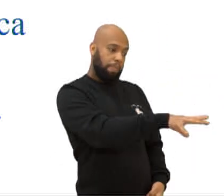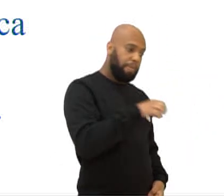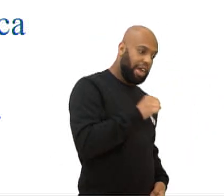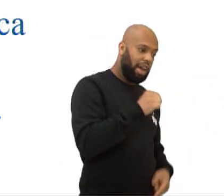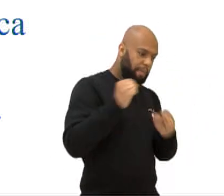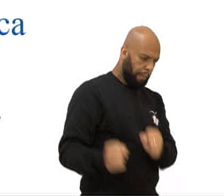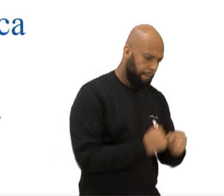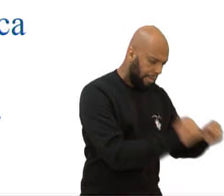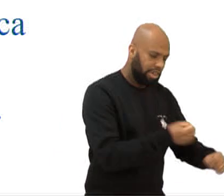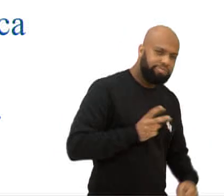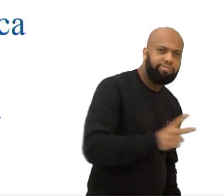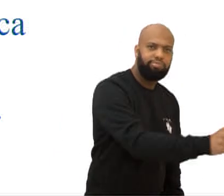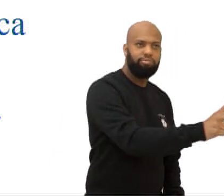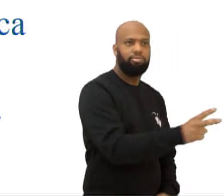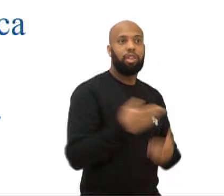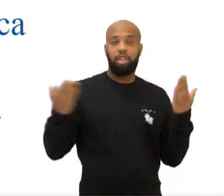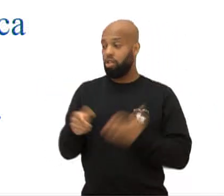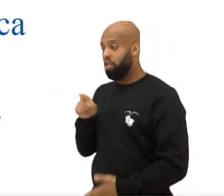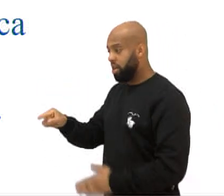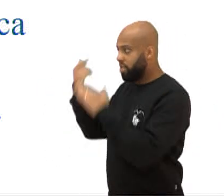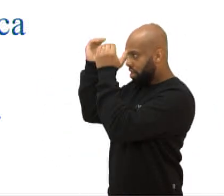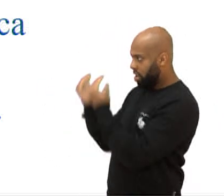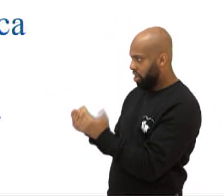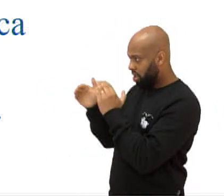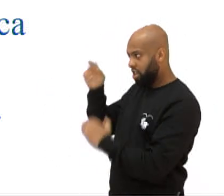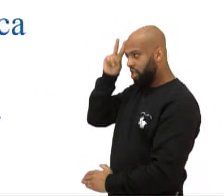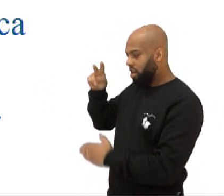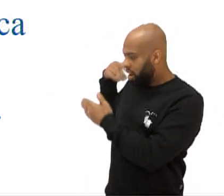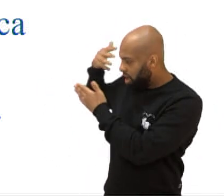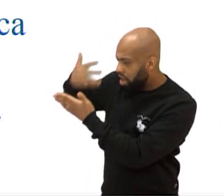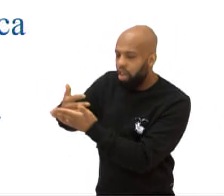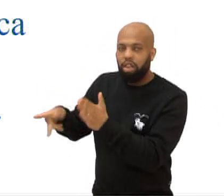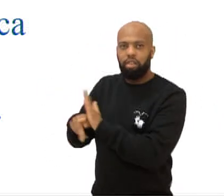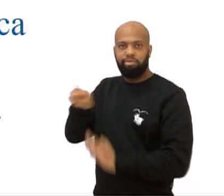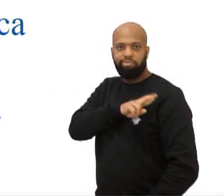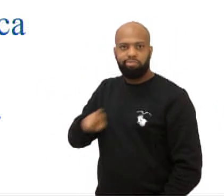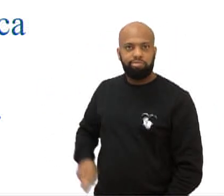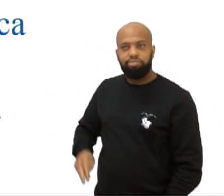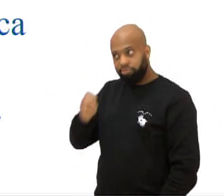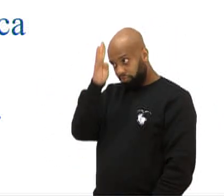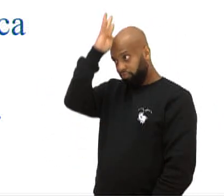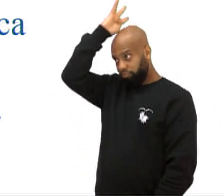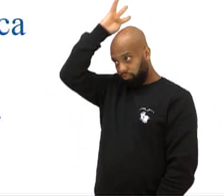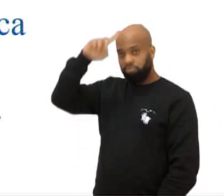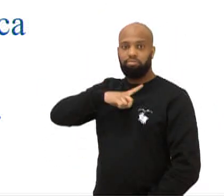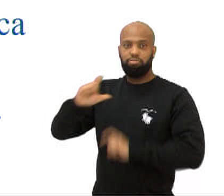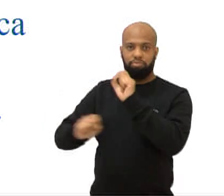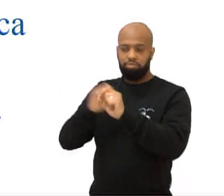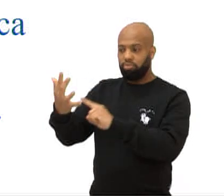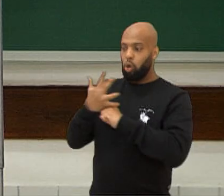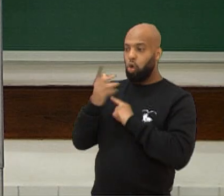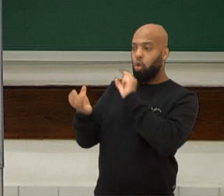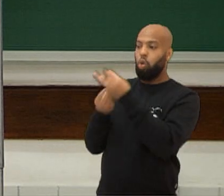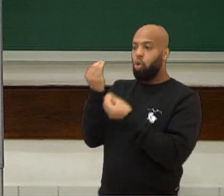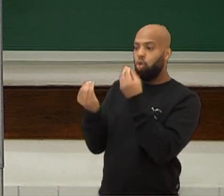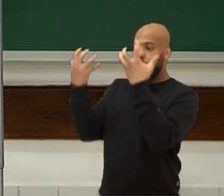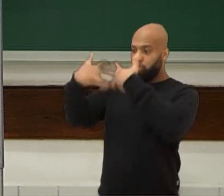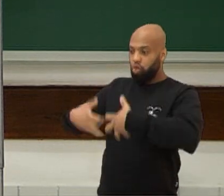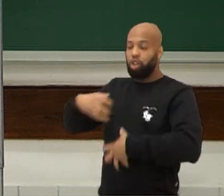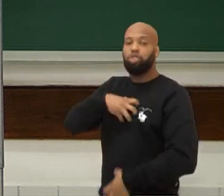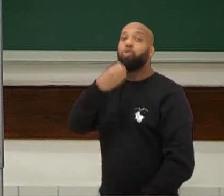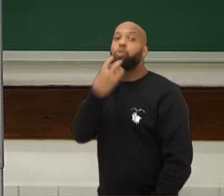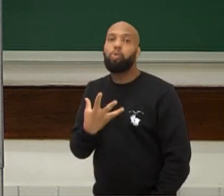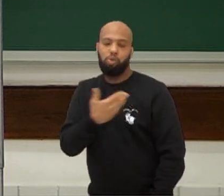enquanto os Comentários são uma análise histórica da República Romana, trazendo aí para a gente a noção de como funcionaria um